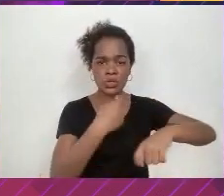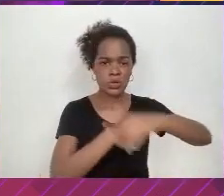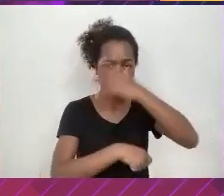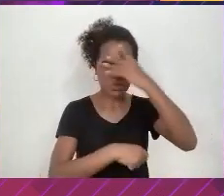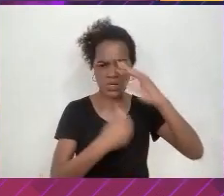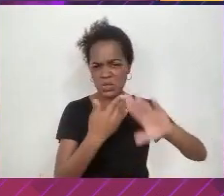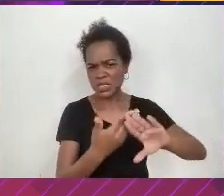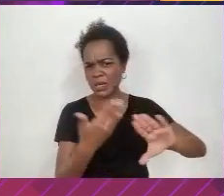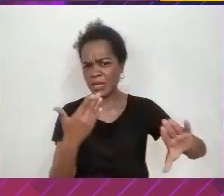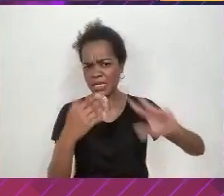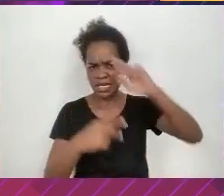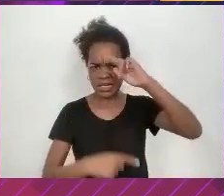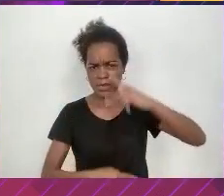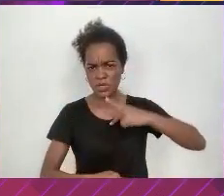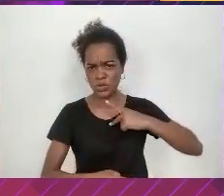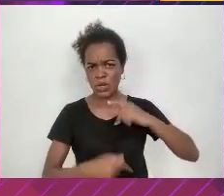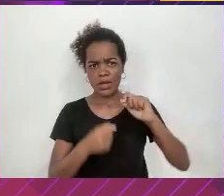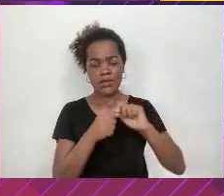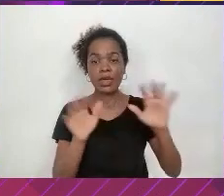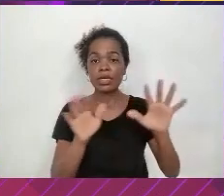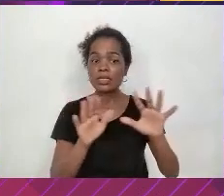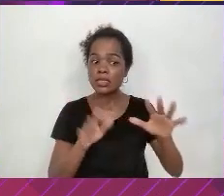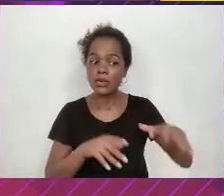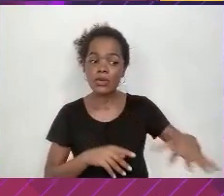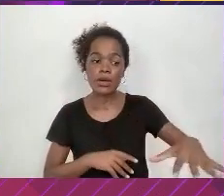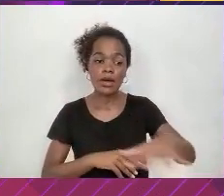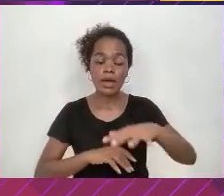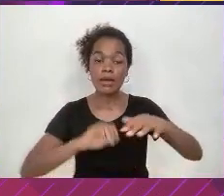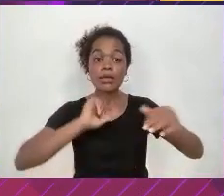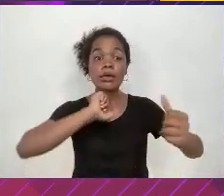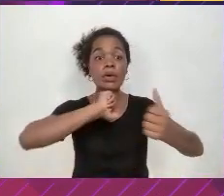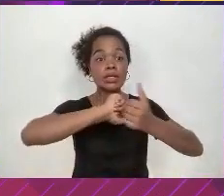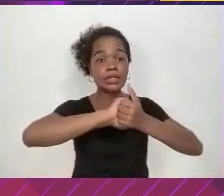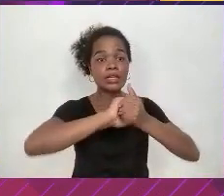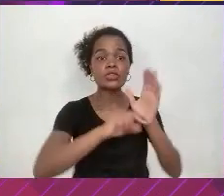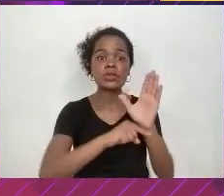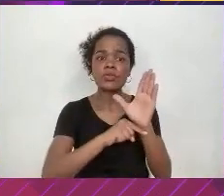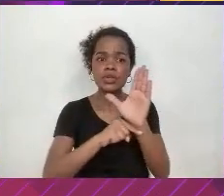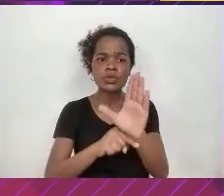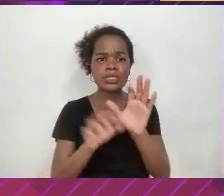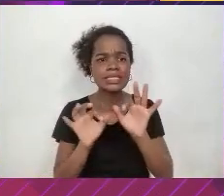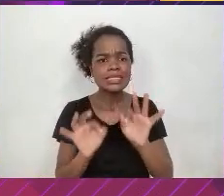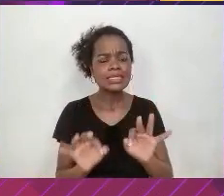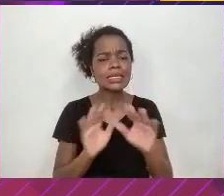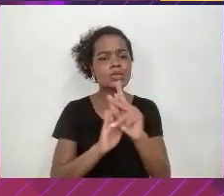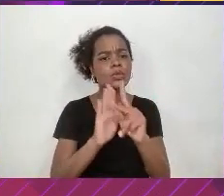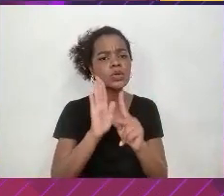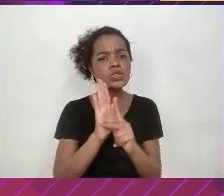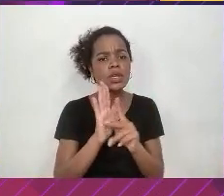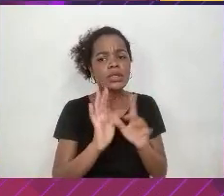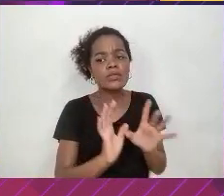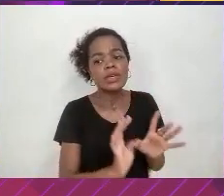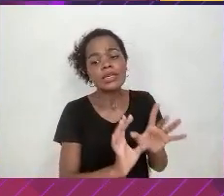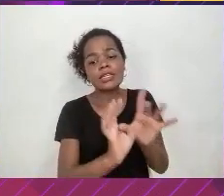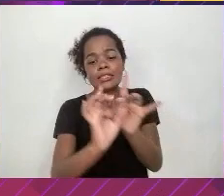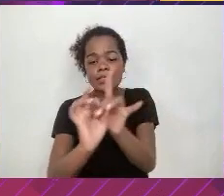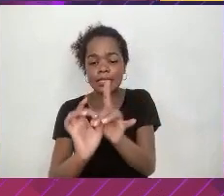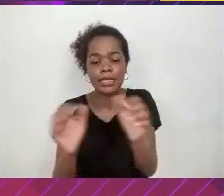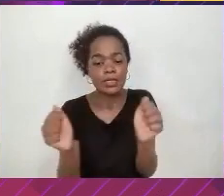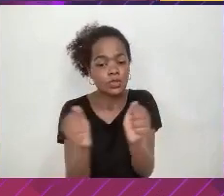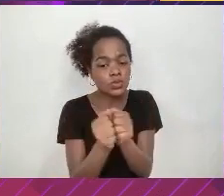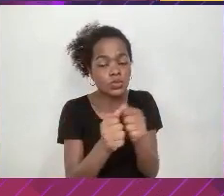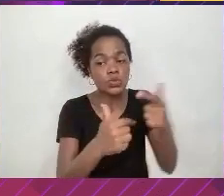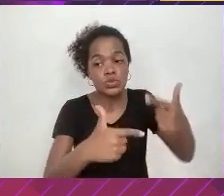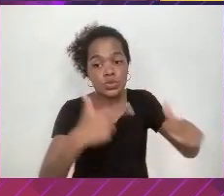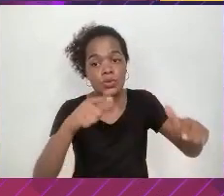acho que a qualidade é o que vai completar o nosso projeto. A qualidade ela vai ser essa integração, literalmente, de todas as áreas do